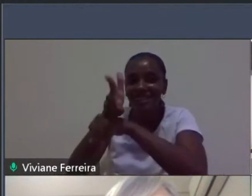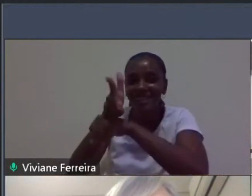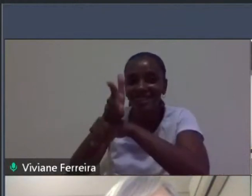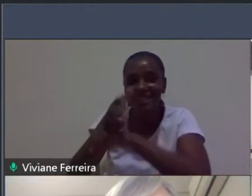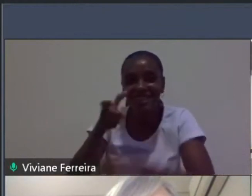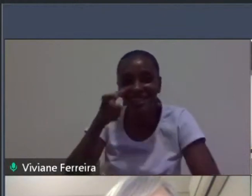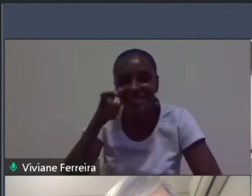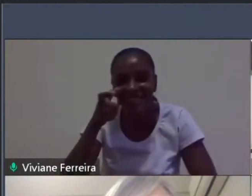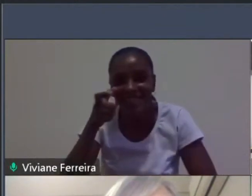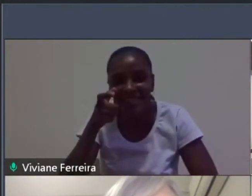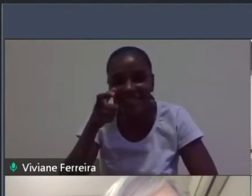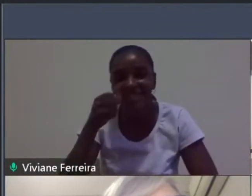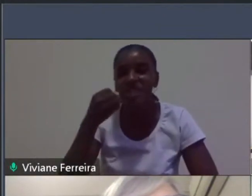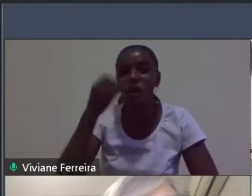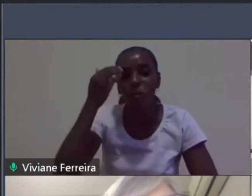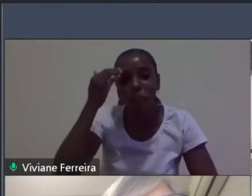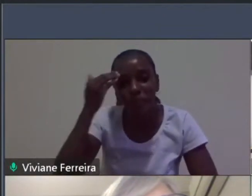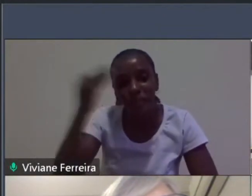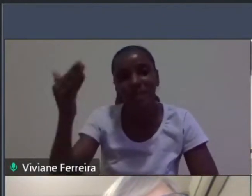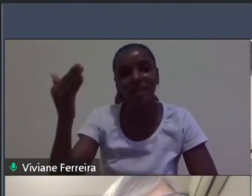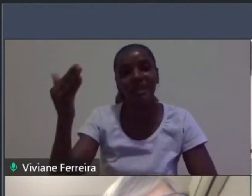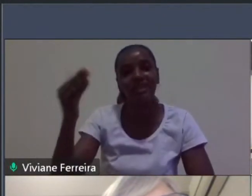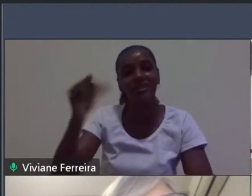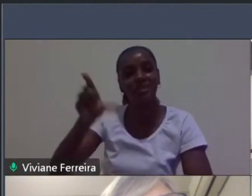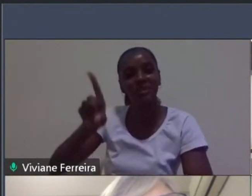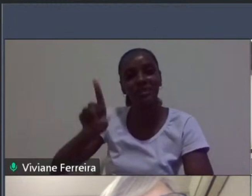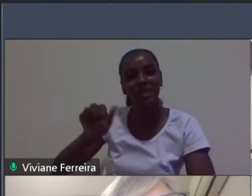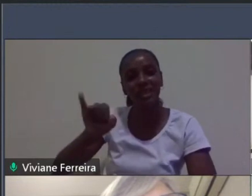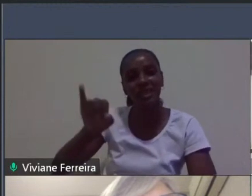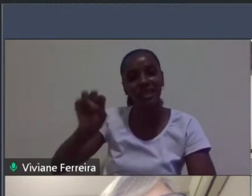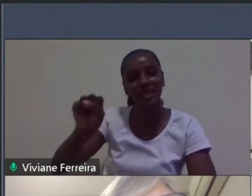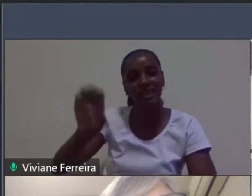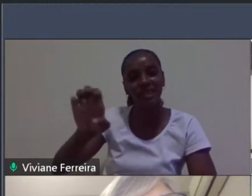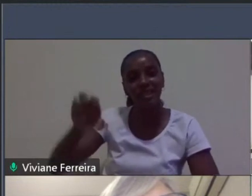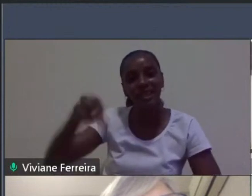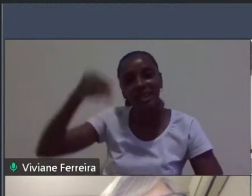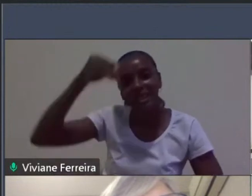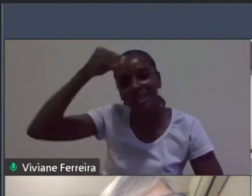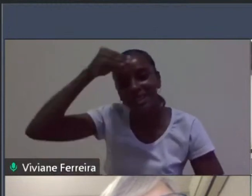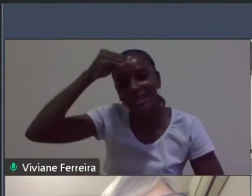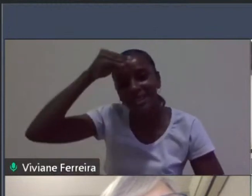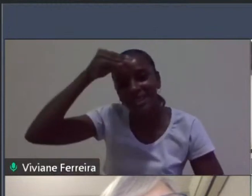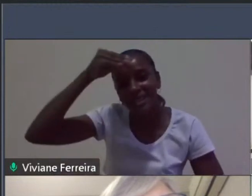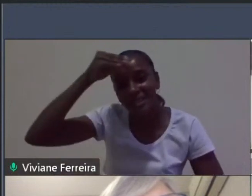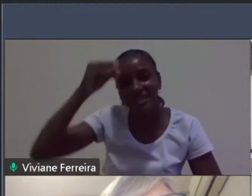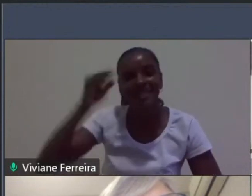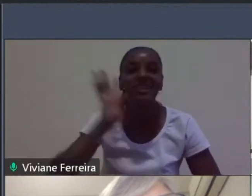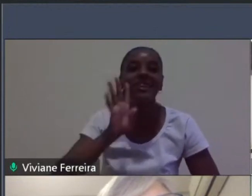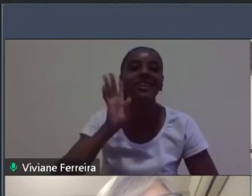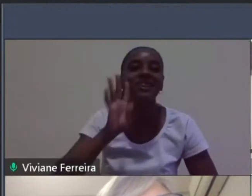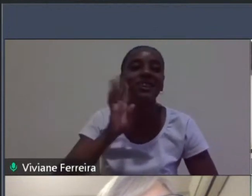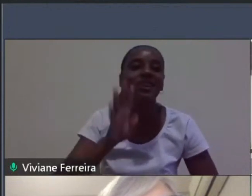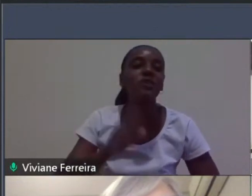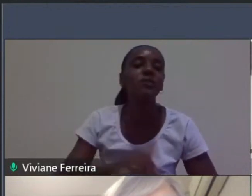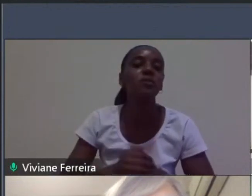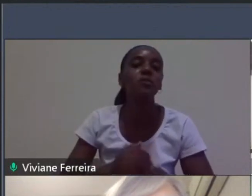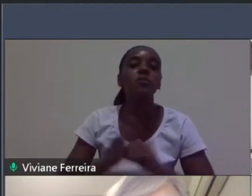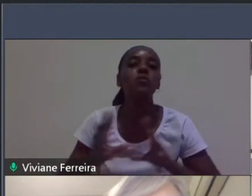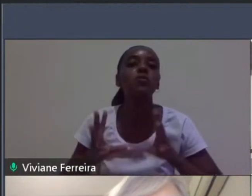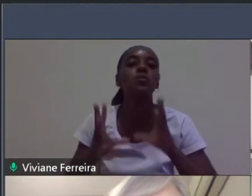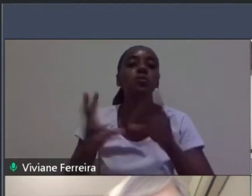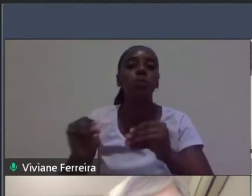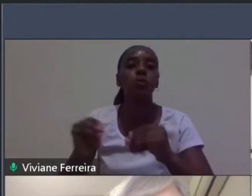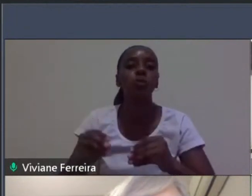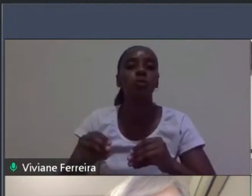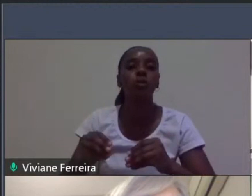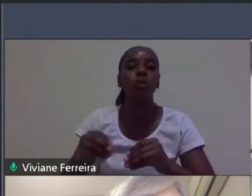Obrigado, Deise. Além de ser uma tia adorada, amada, não só por mim, mas por todos, o seu